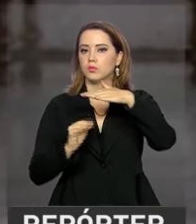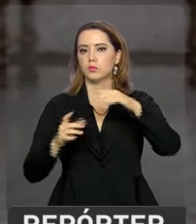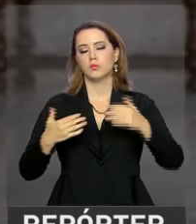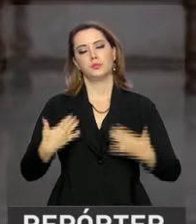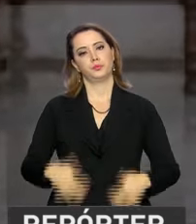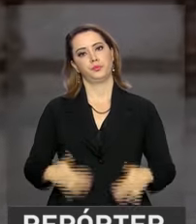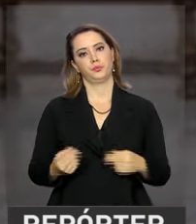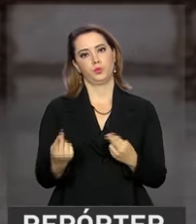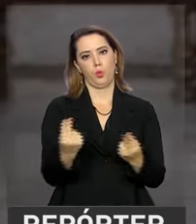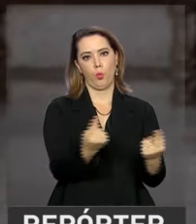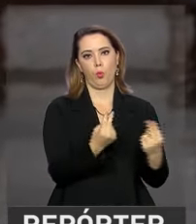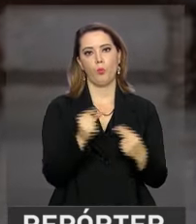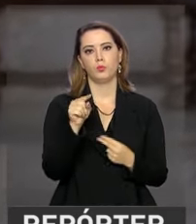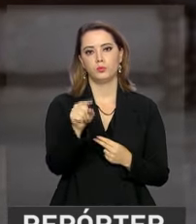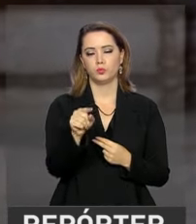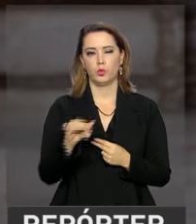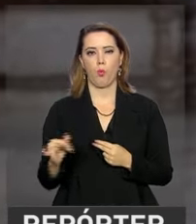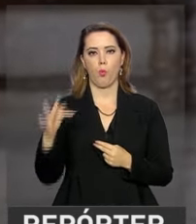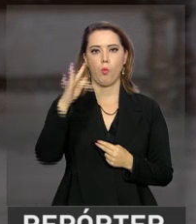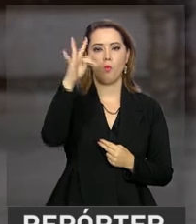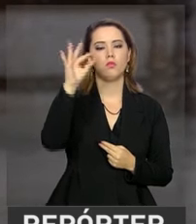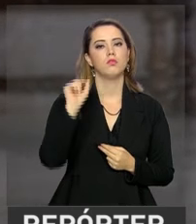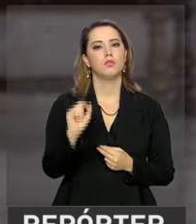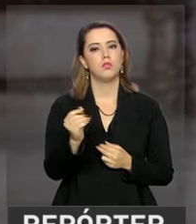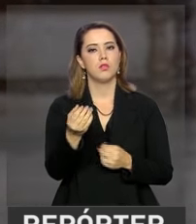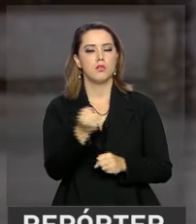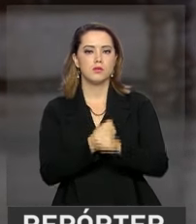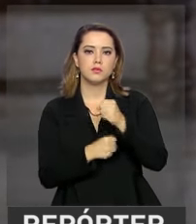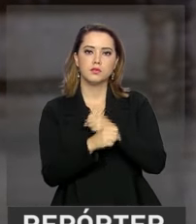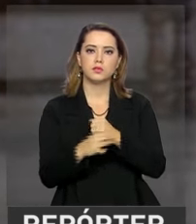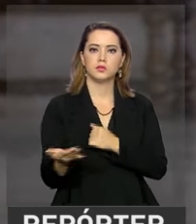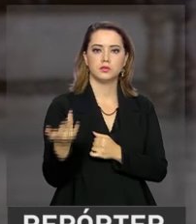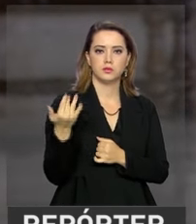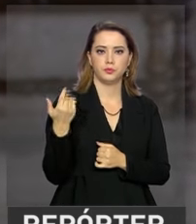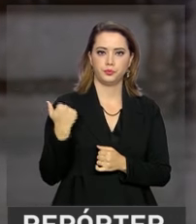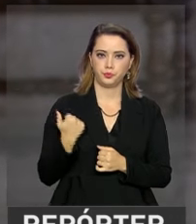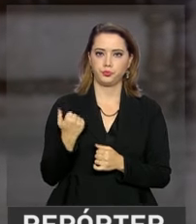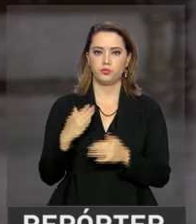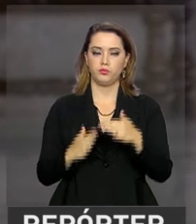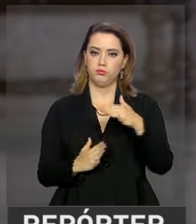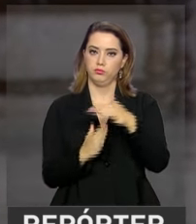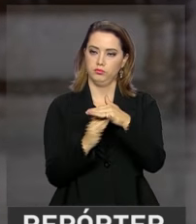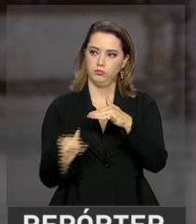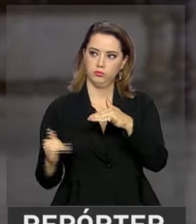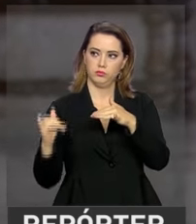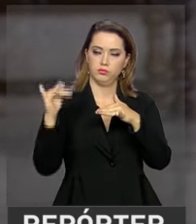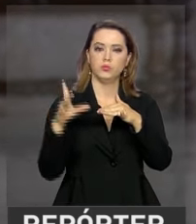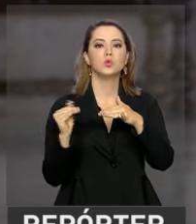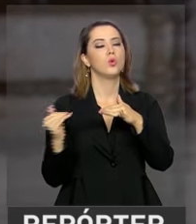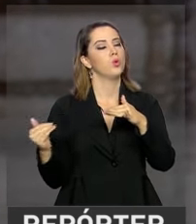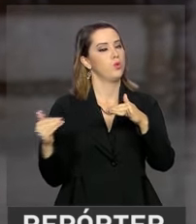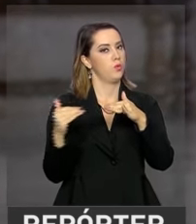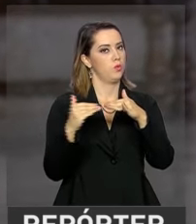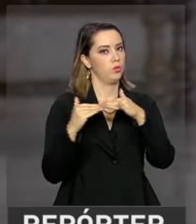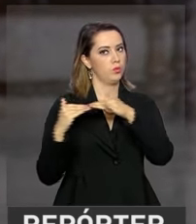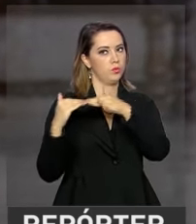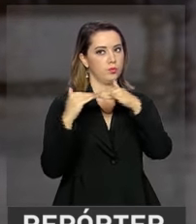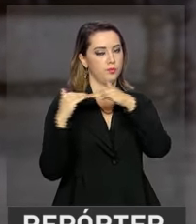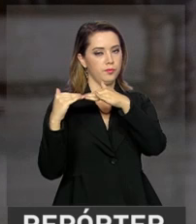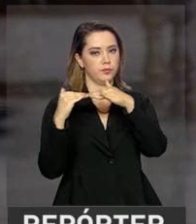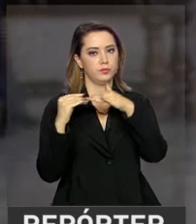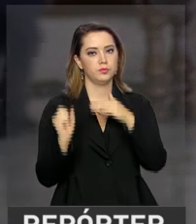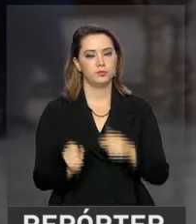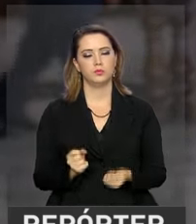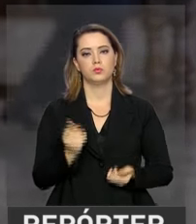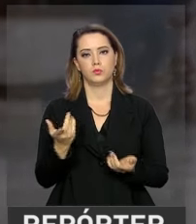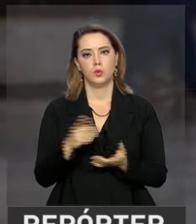na mesma medida que a inflação do ano anterior Isso significa que não haverá aumento real dos gastos governo Michel Temer tem